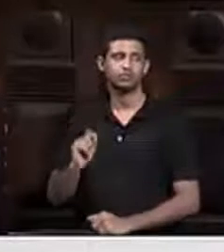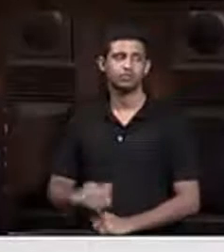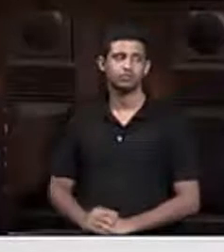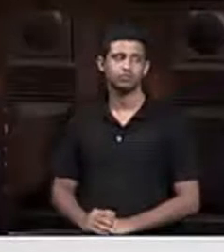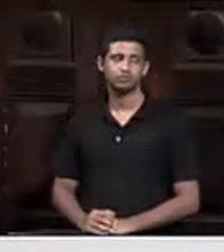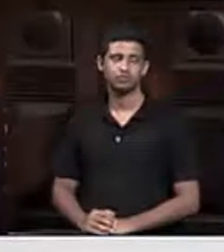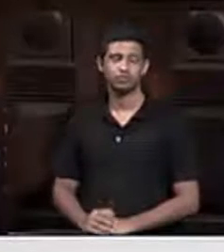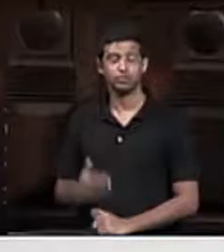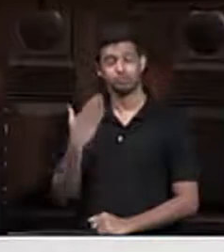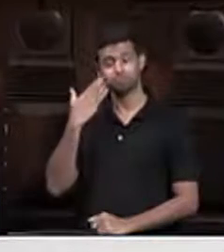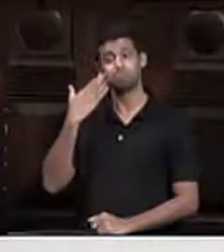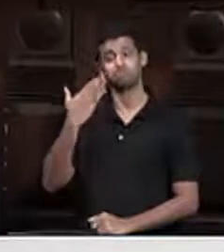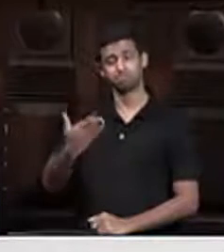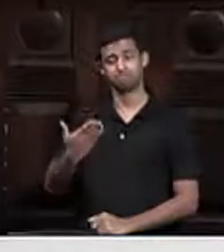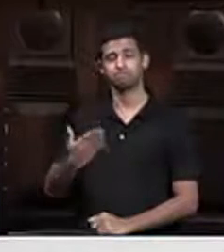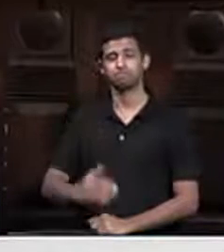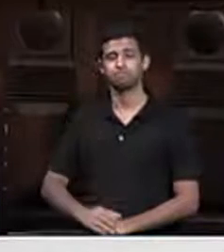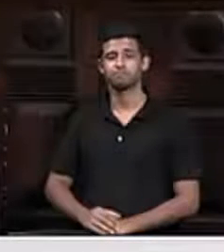destacar